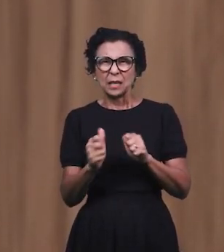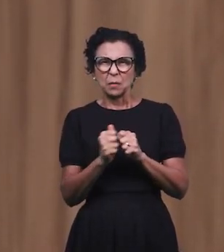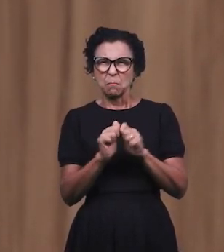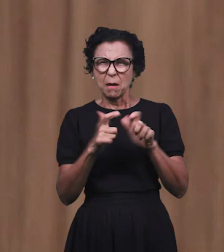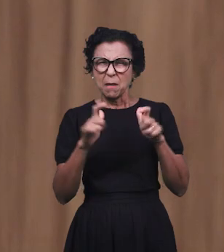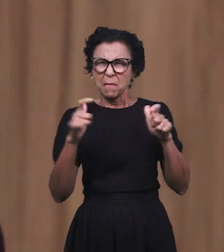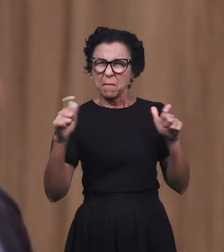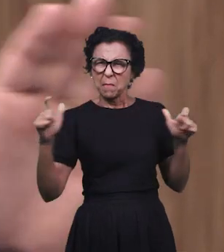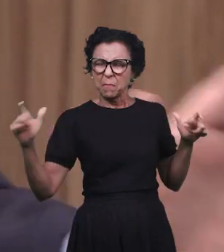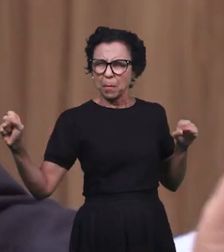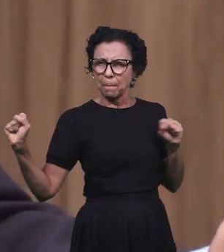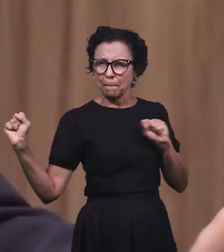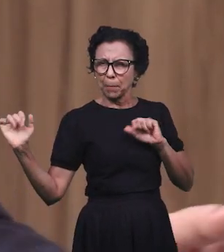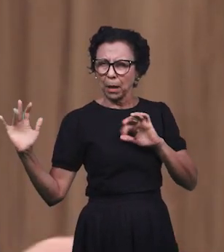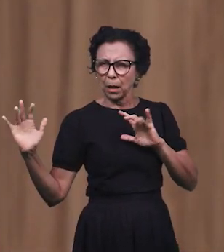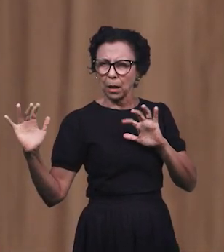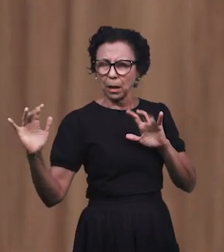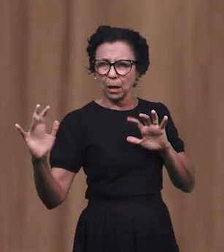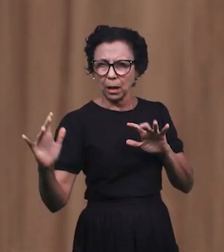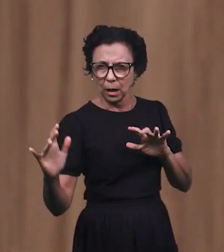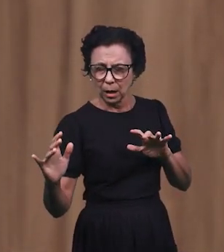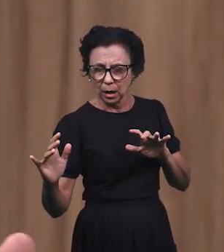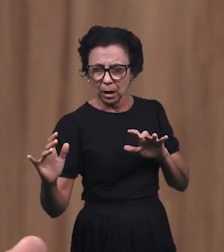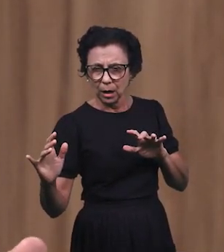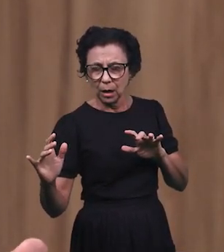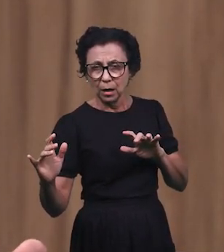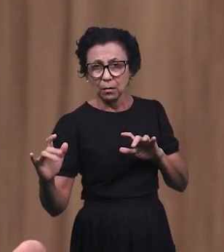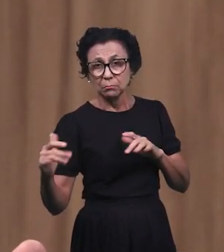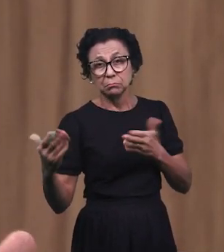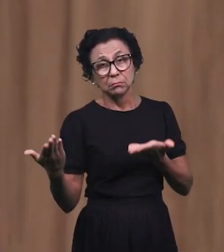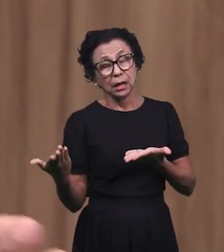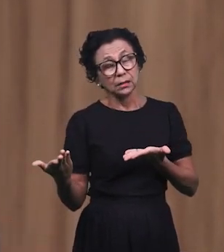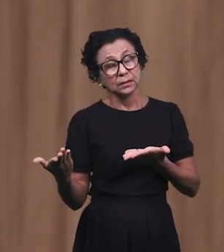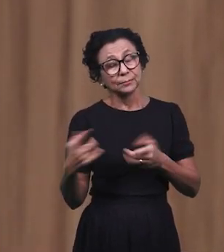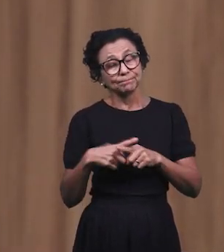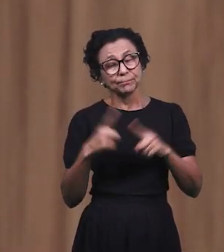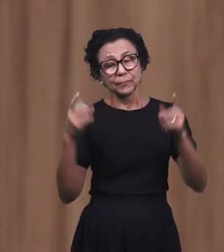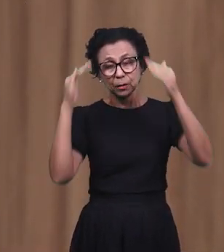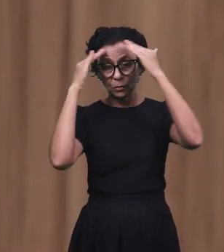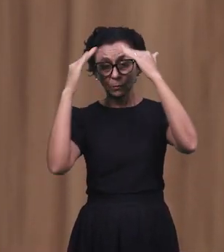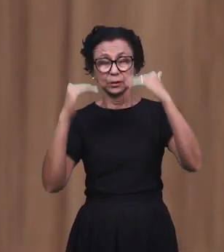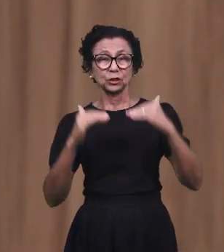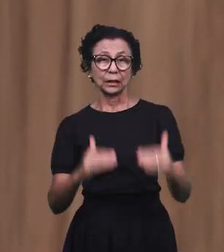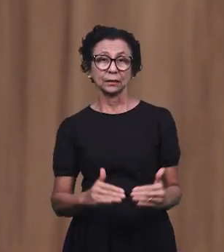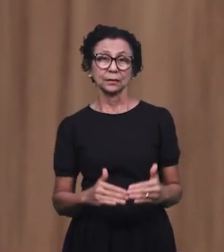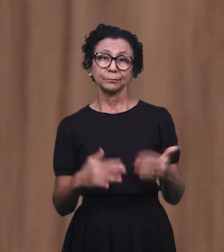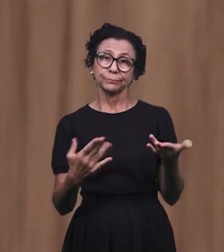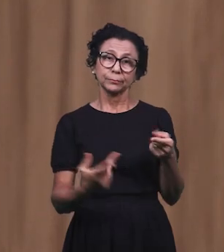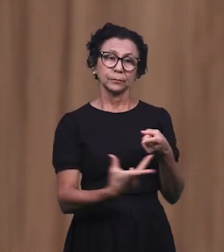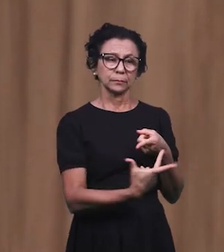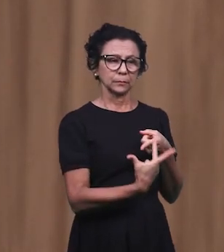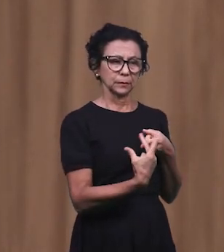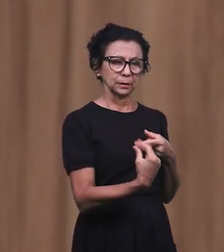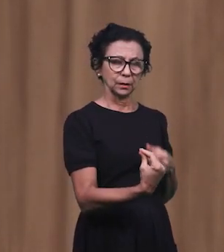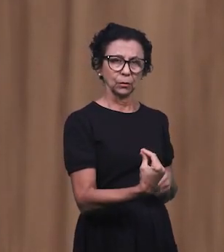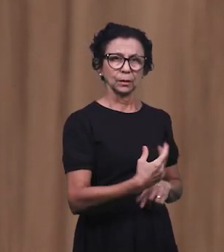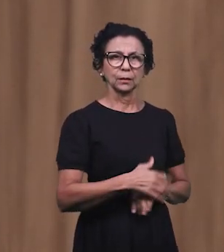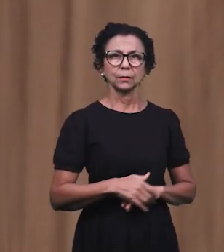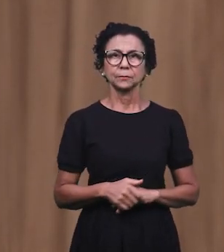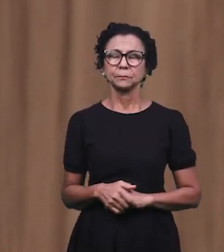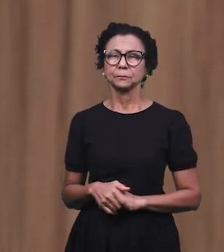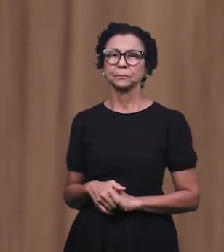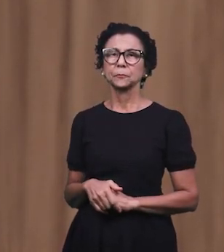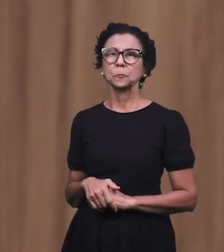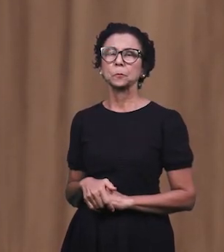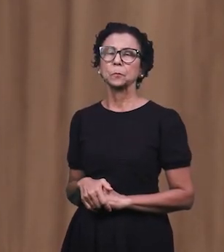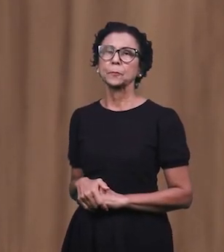tudo certo, mas sem obediência não conseguia vitória. Então, aquilo que nós percebemos como profético aqui, né, para nosso